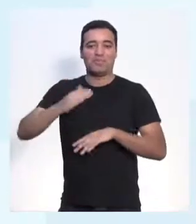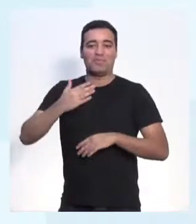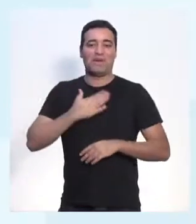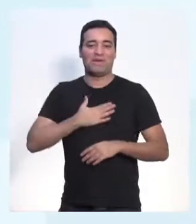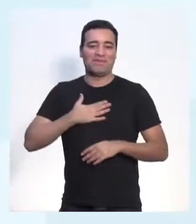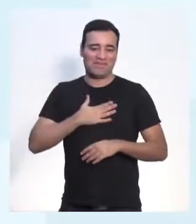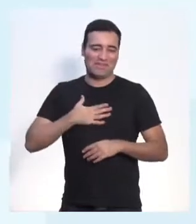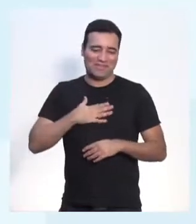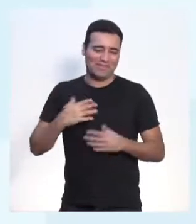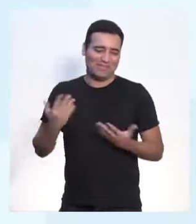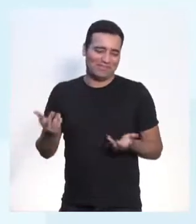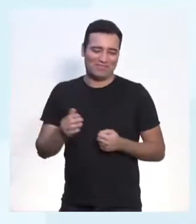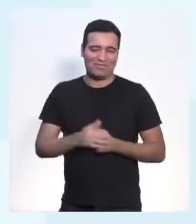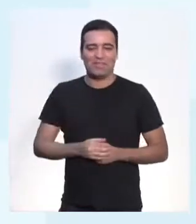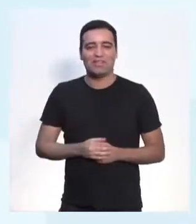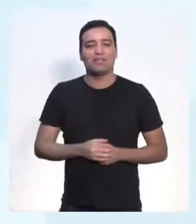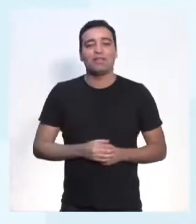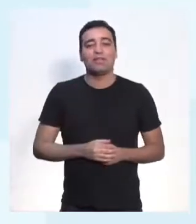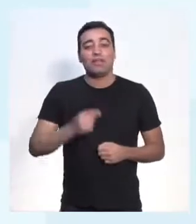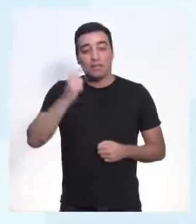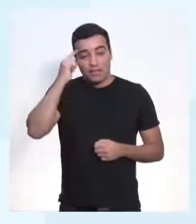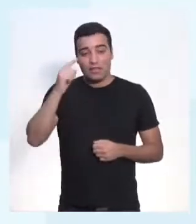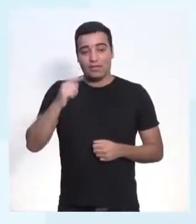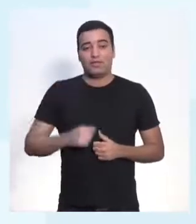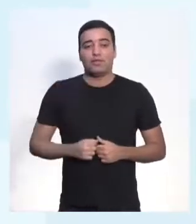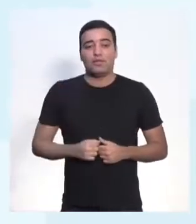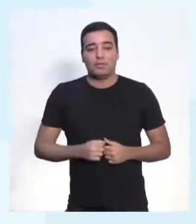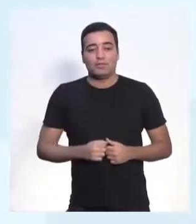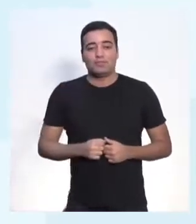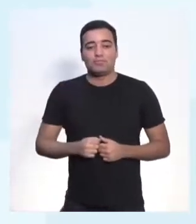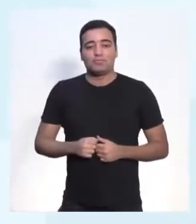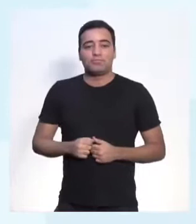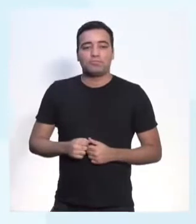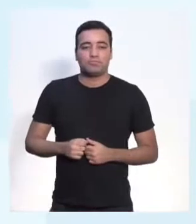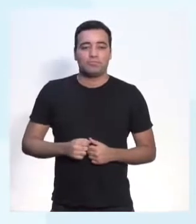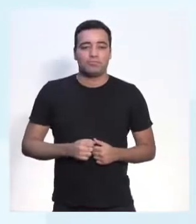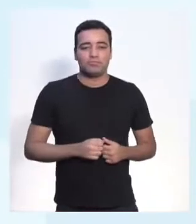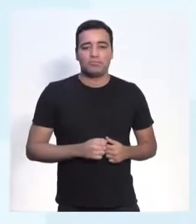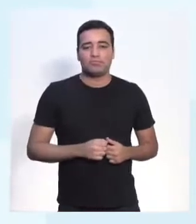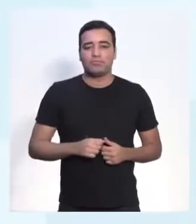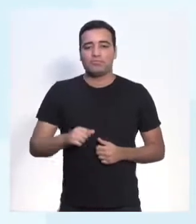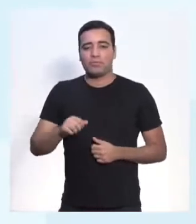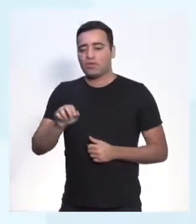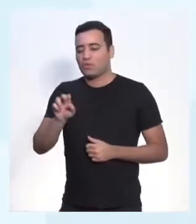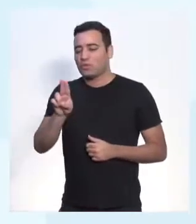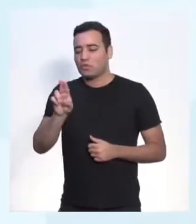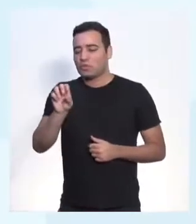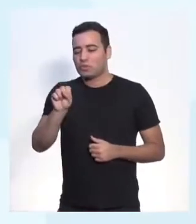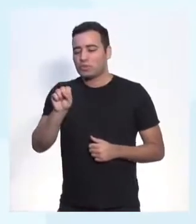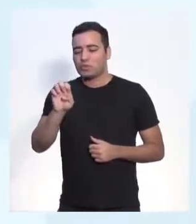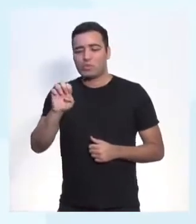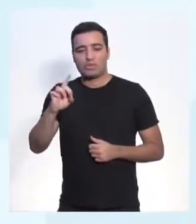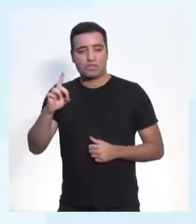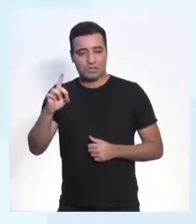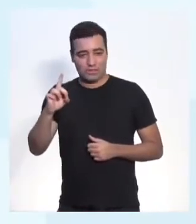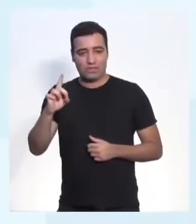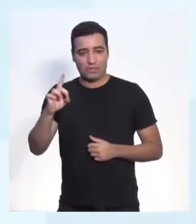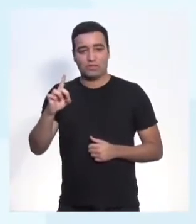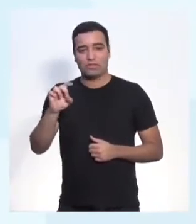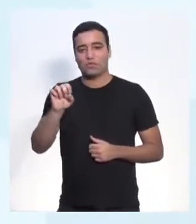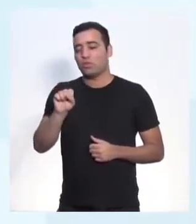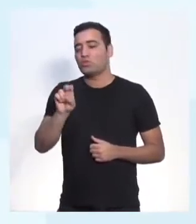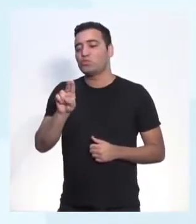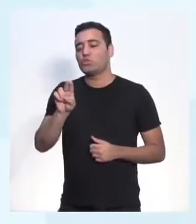A modéstia. Olha lá. Propano é usado. Propane is used. Então, propano usado, use